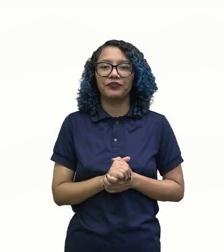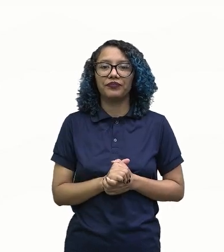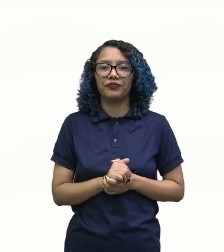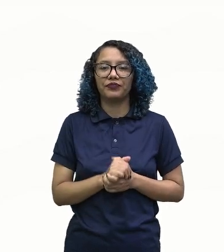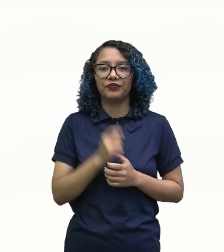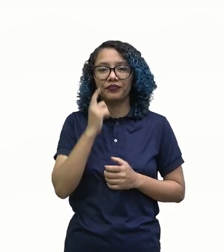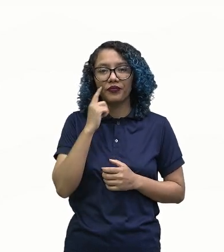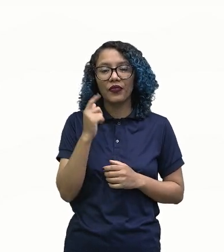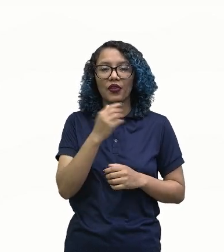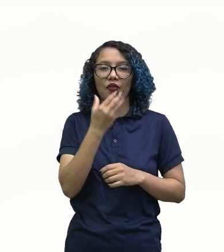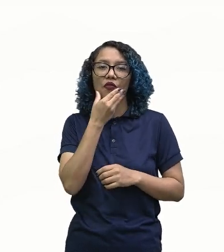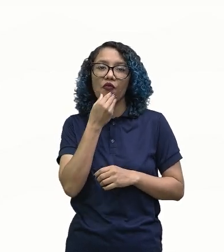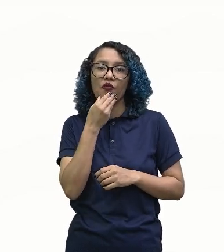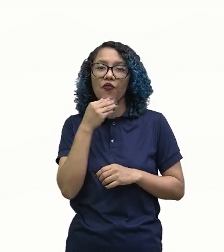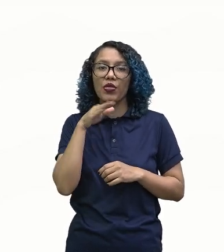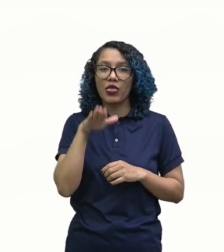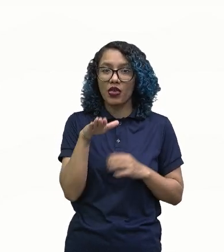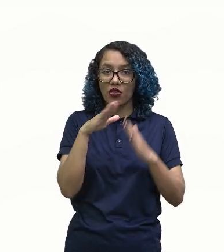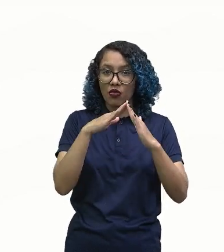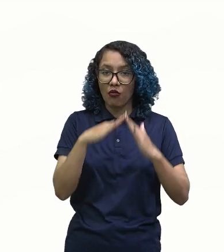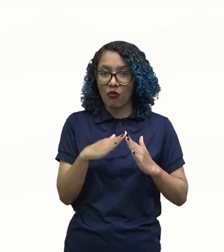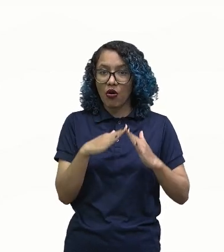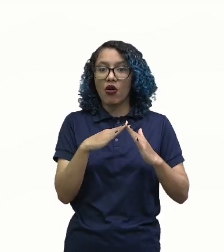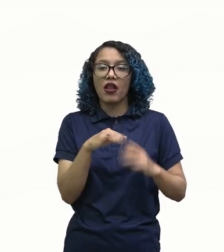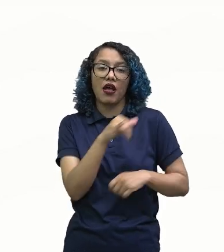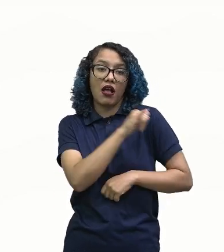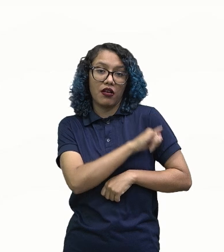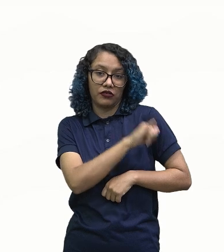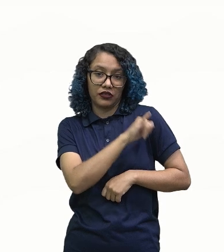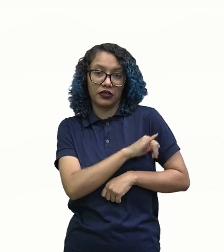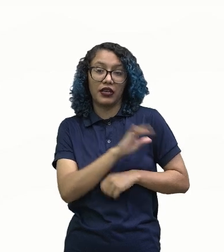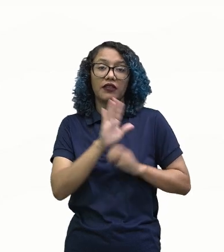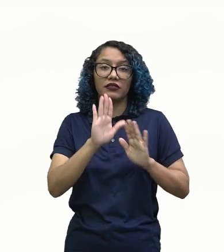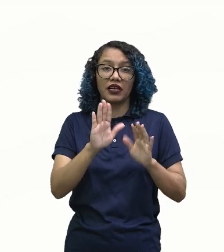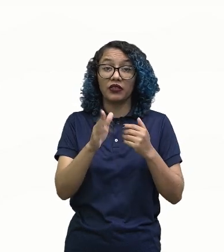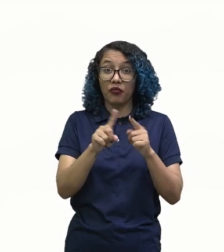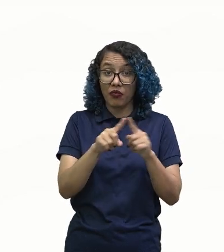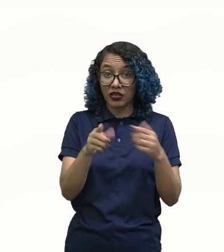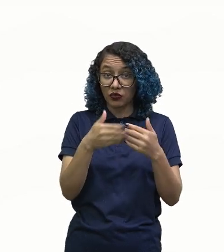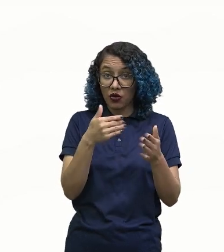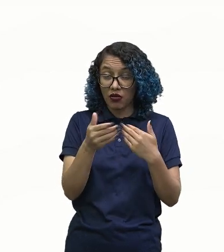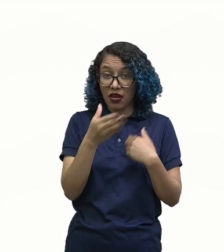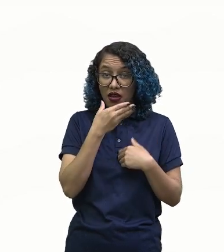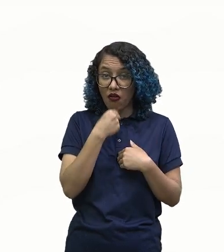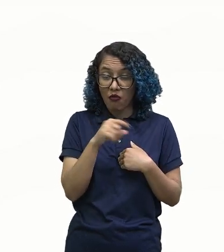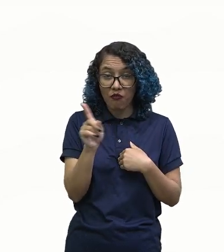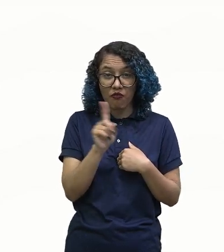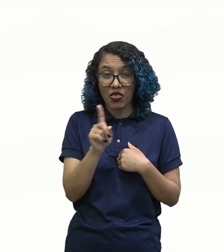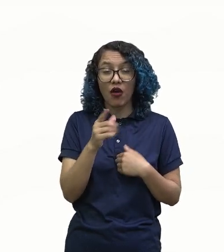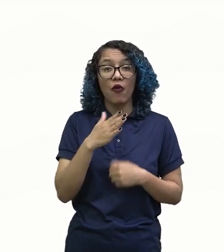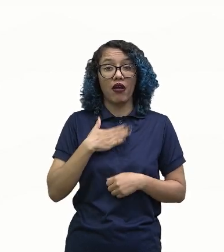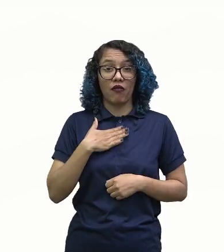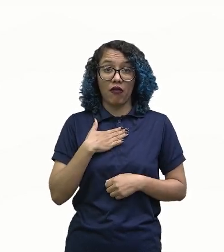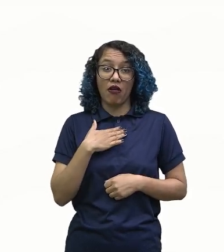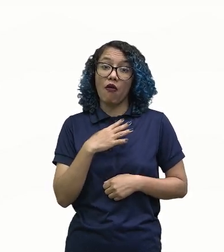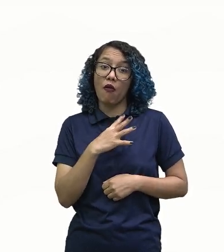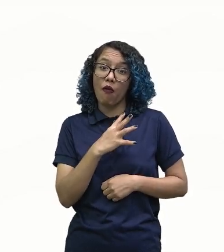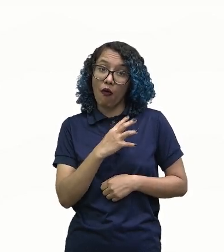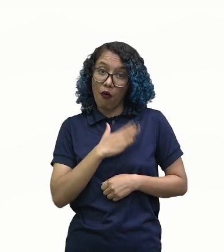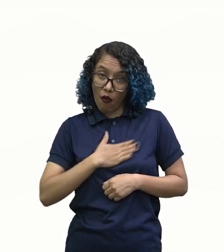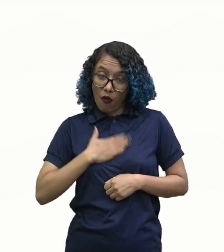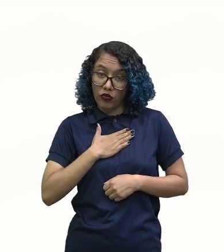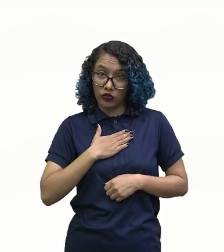Rio de Janeiro, mas não é qualquer menino, é o menino de que gosto. Lembra que eu falei, ó, o verbo gostar